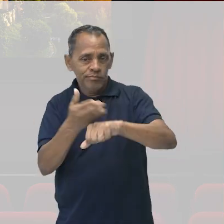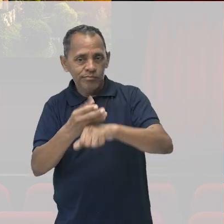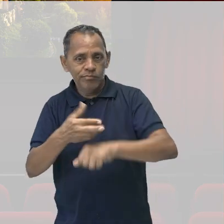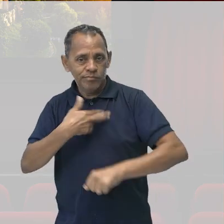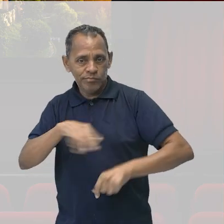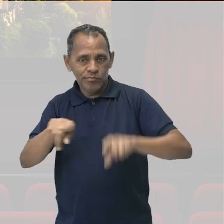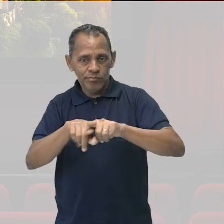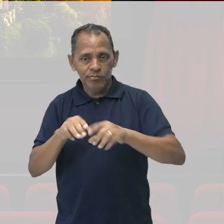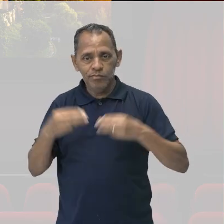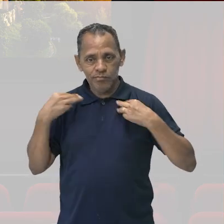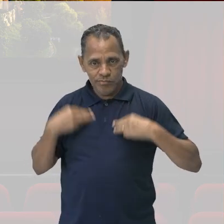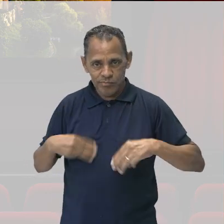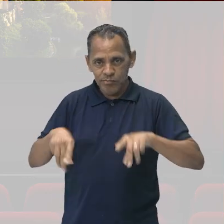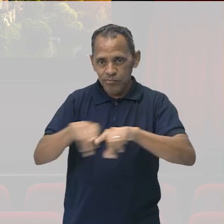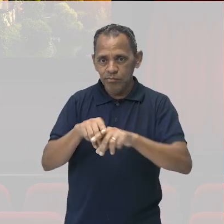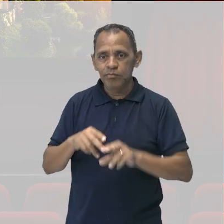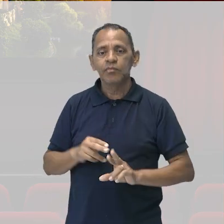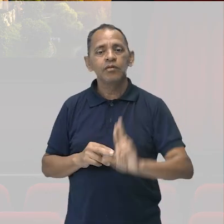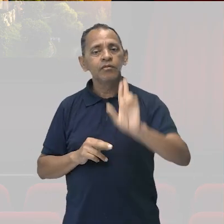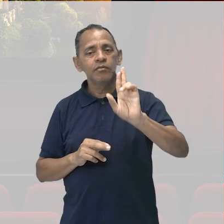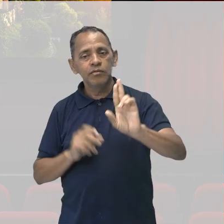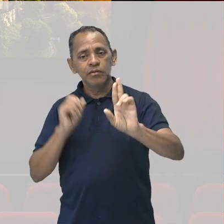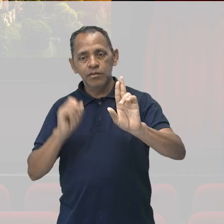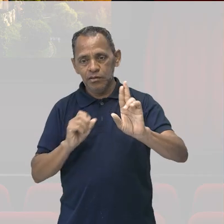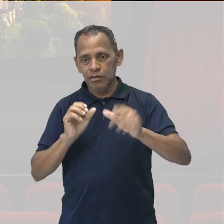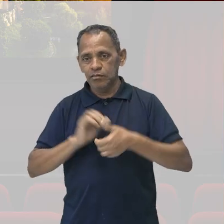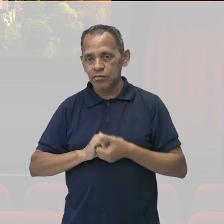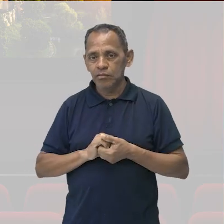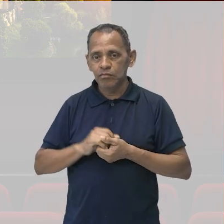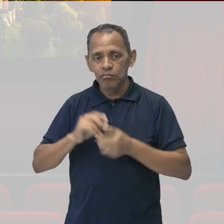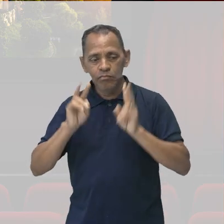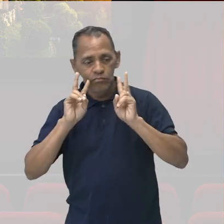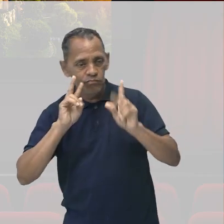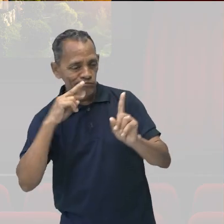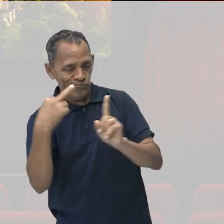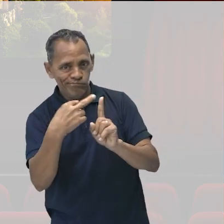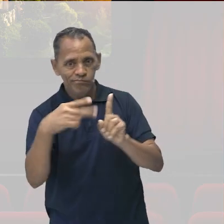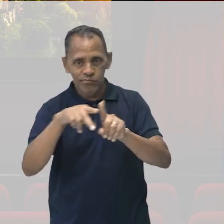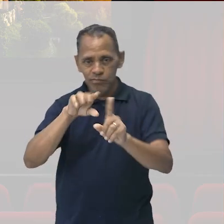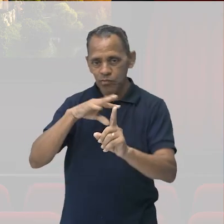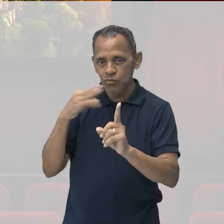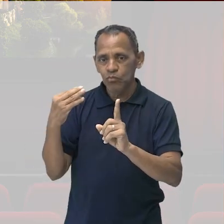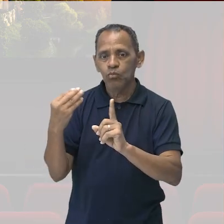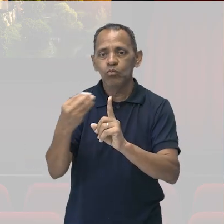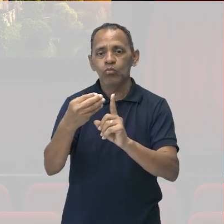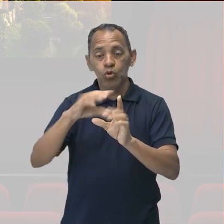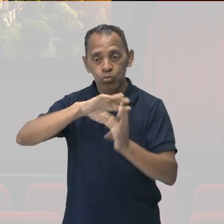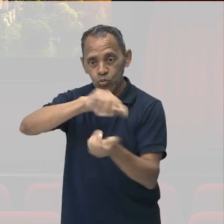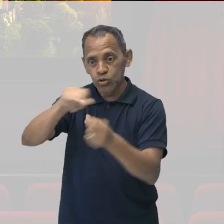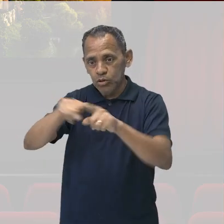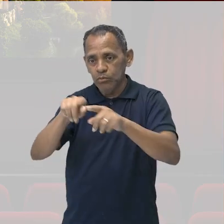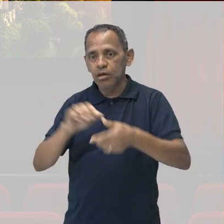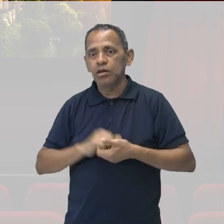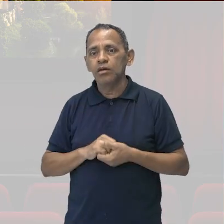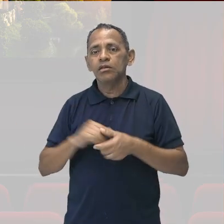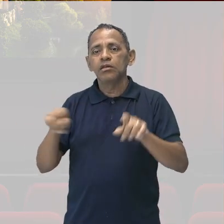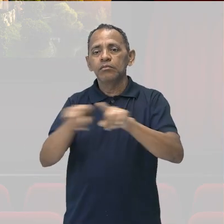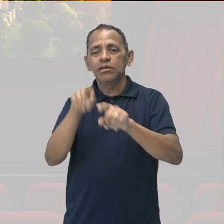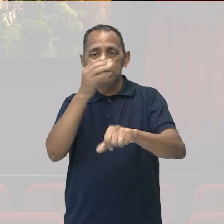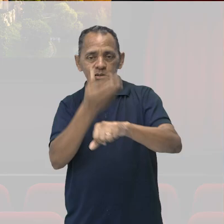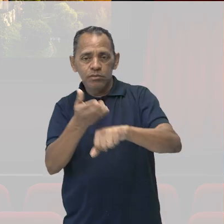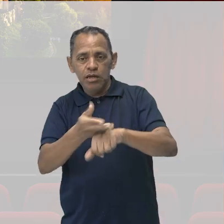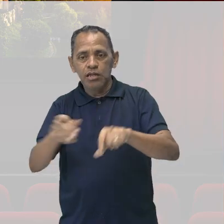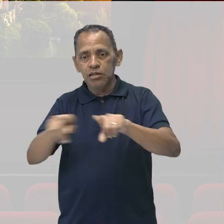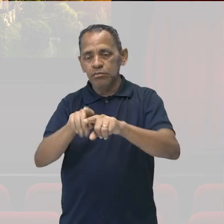peças religiosas e moralidades que refletem uma visão do mundo centrada na moralidade cristã e